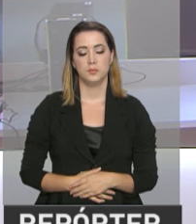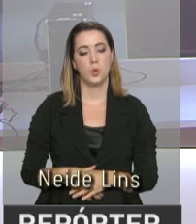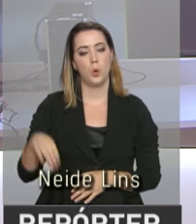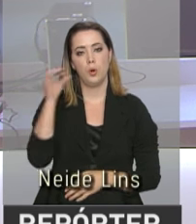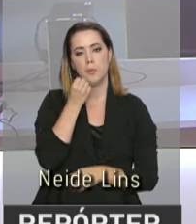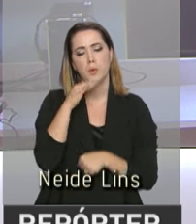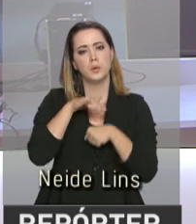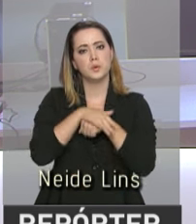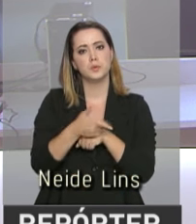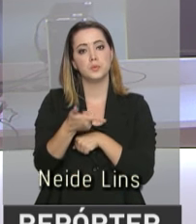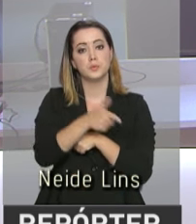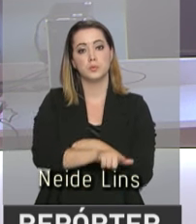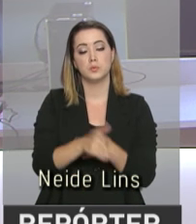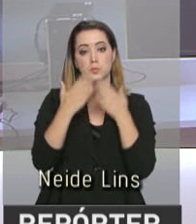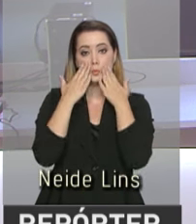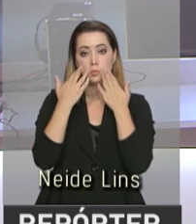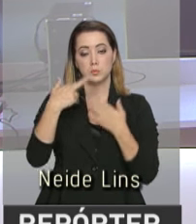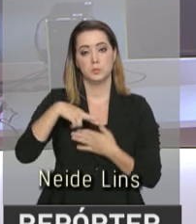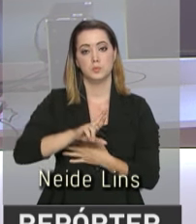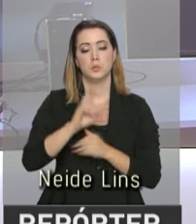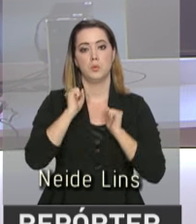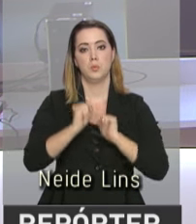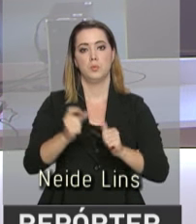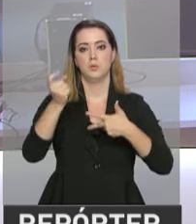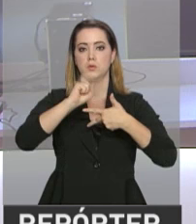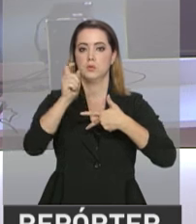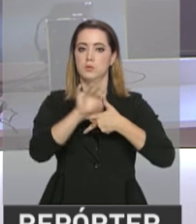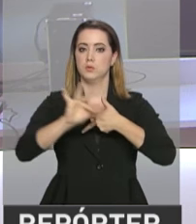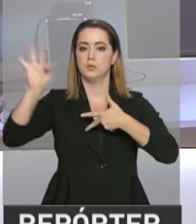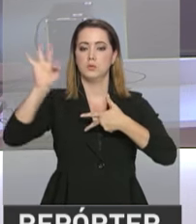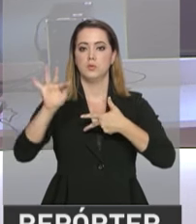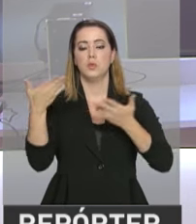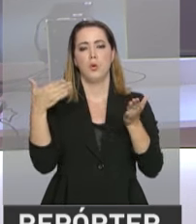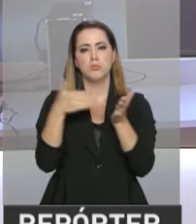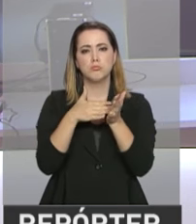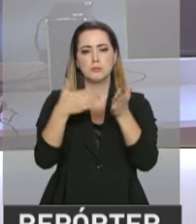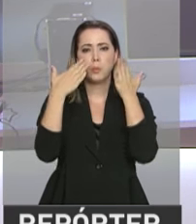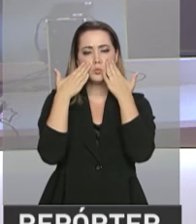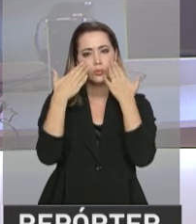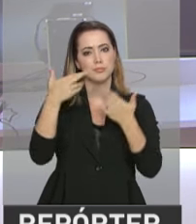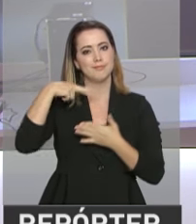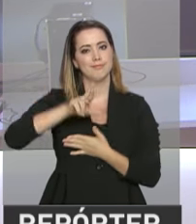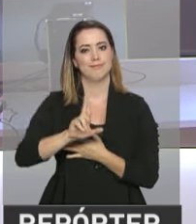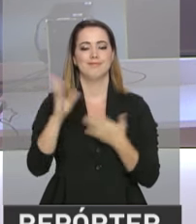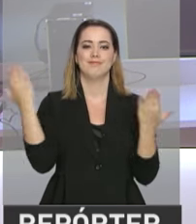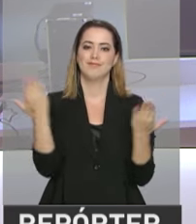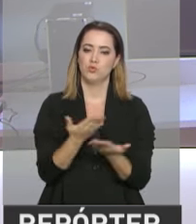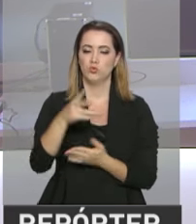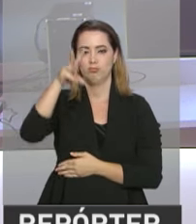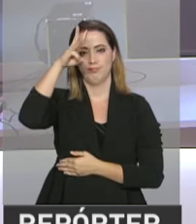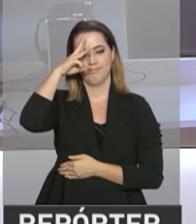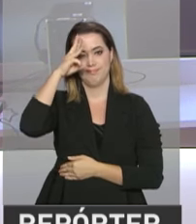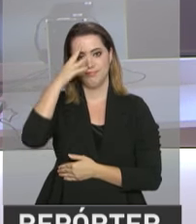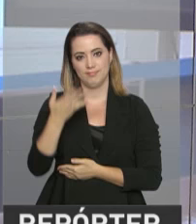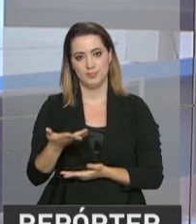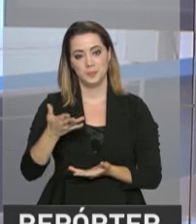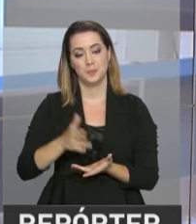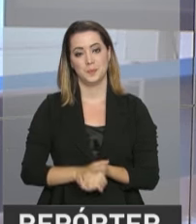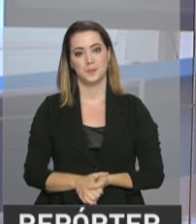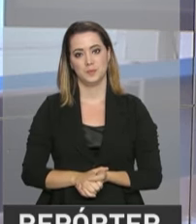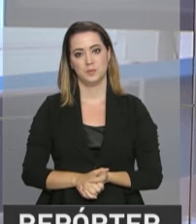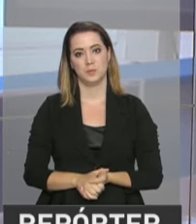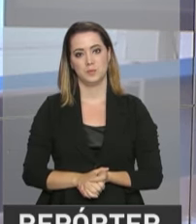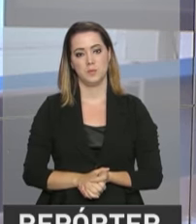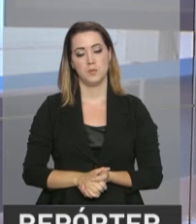Olá boa noite estamos de volta com as notícias do Poder Executivo Federal na última edição do repórter NBR desta terça-feira